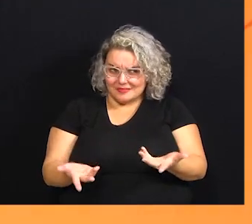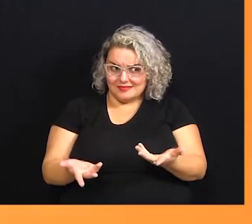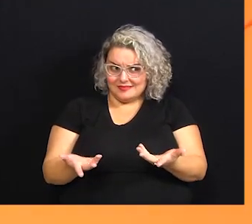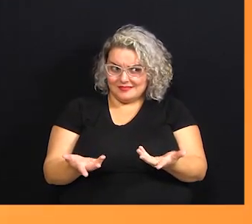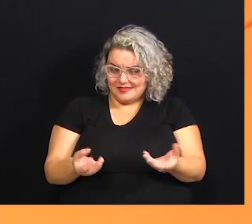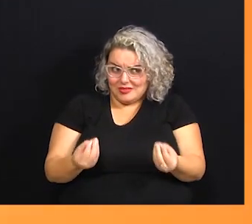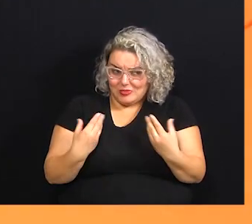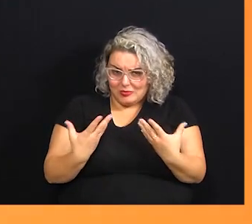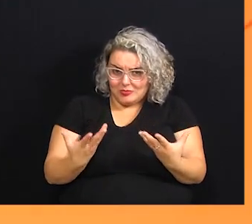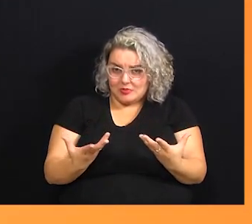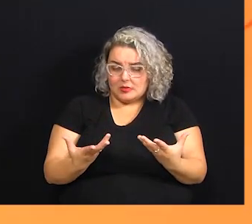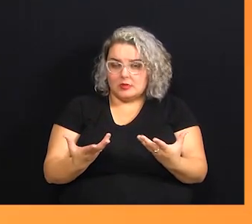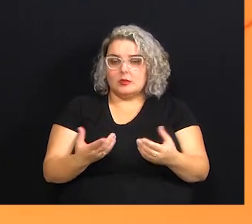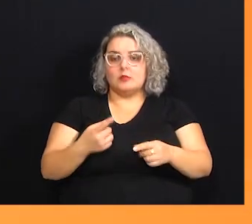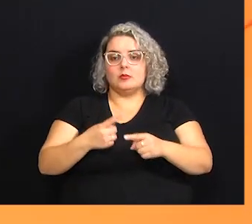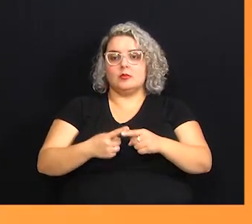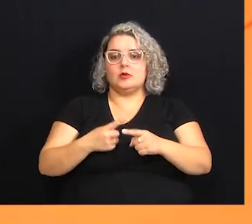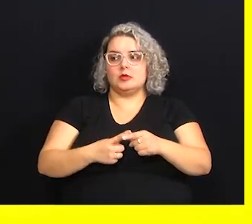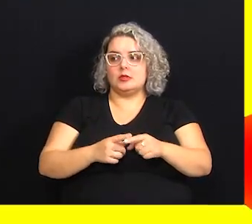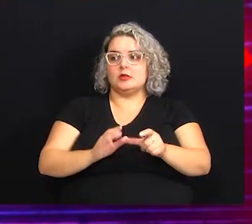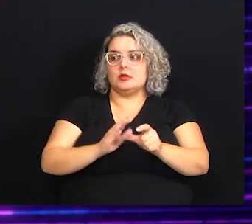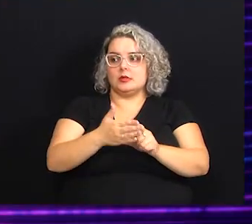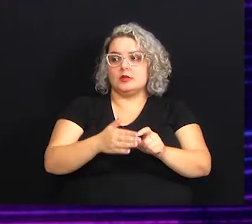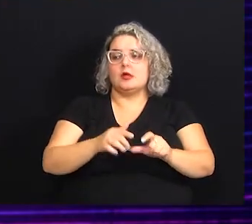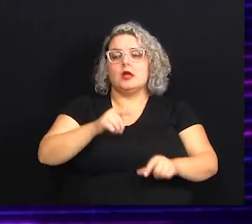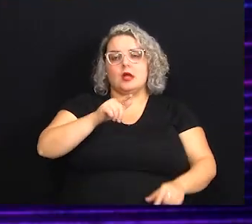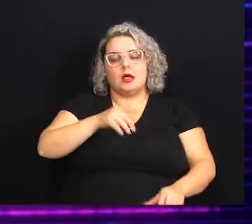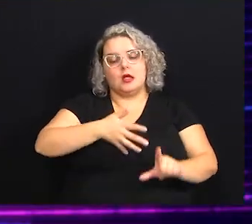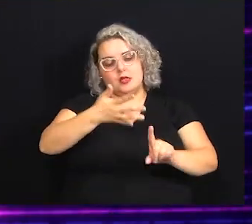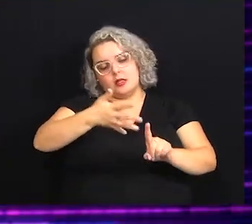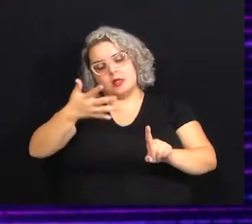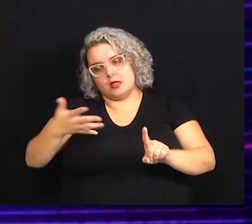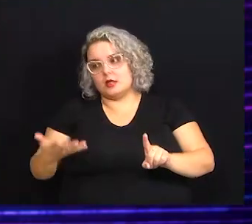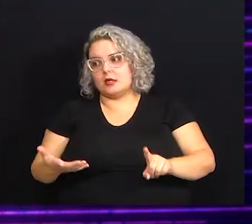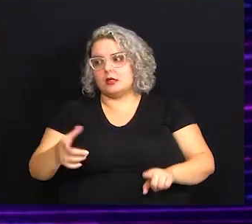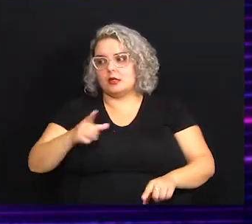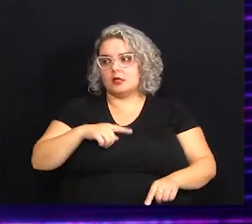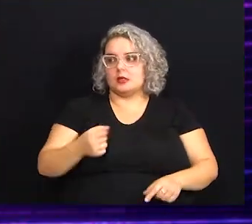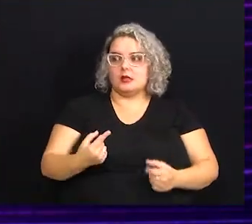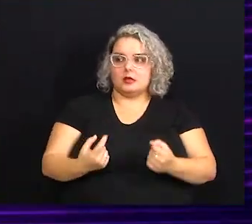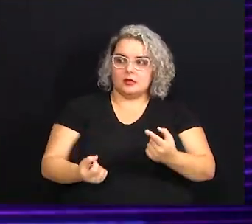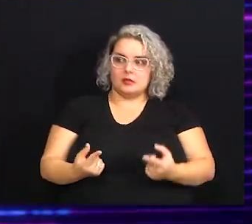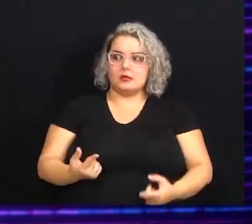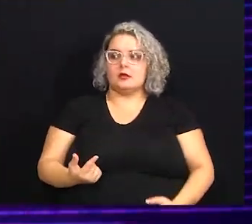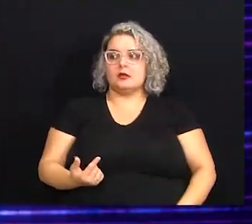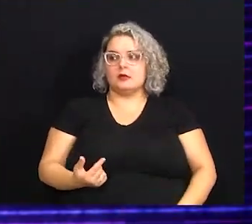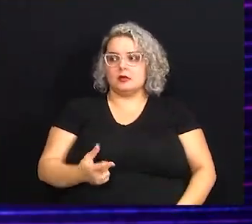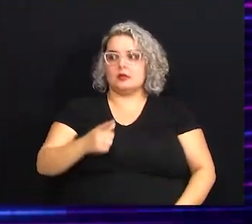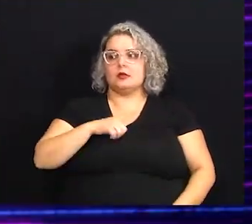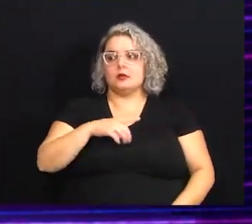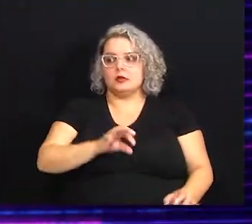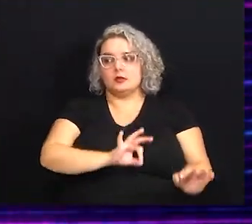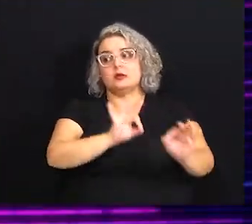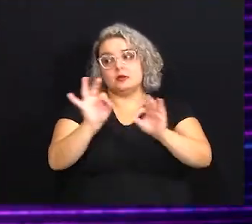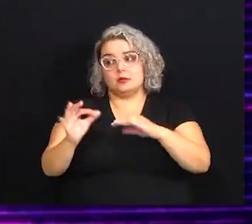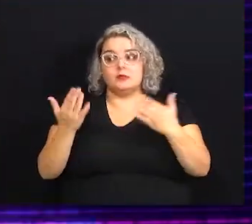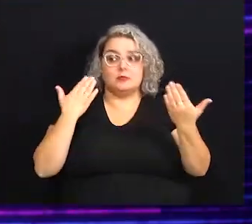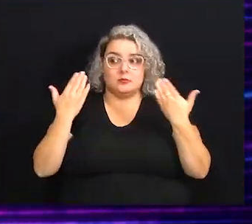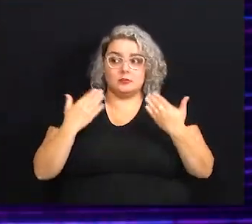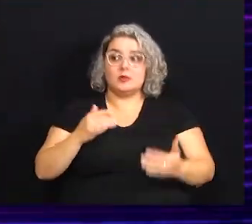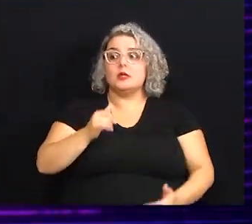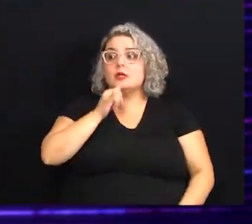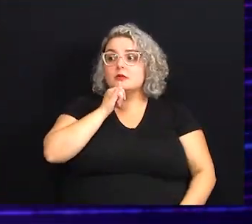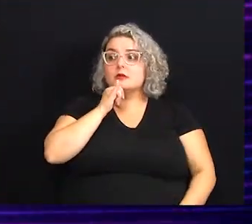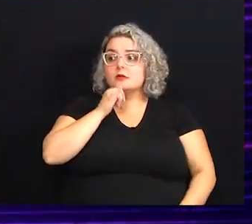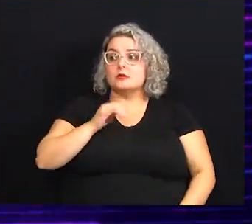quê? Porque assim, na sigla LGBT, existe casos que ainda é solicitado que você tenha um acompanhamento psicológico, por